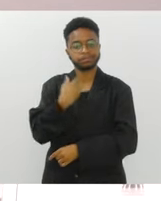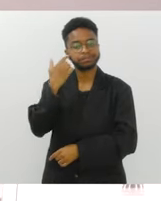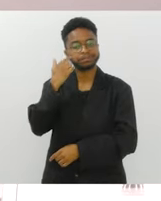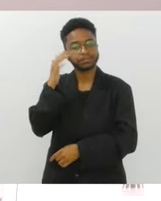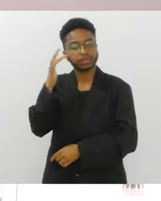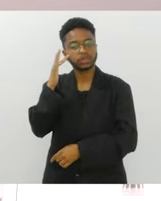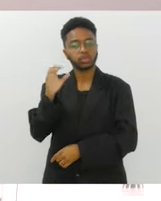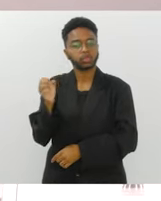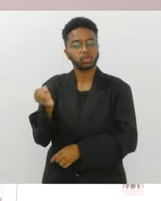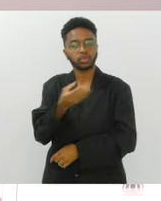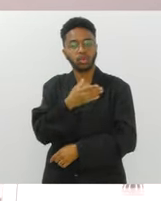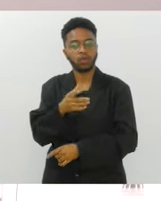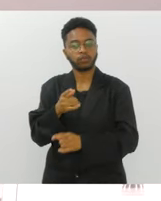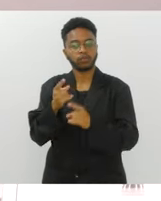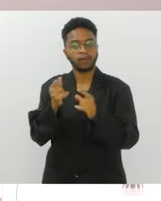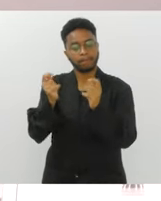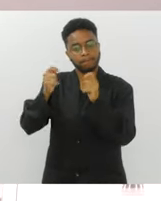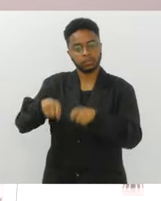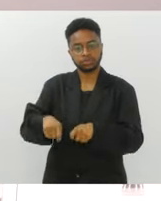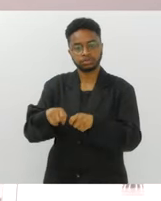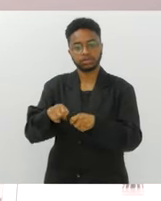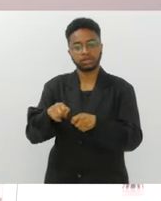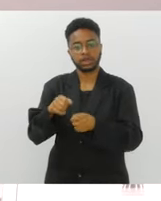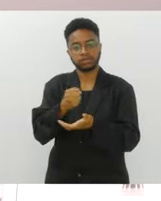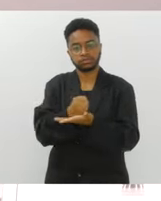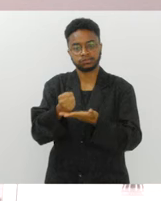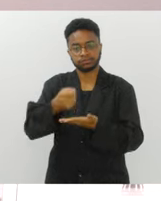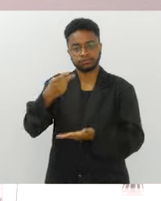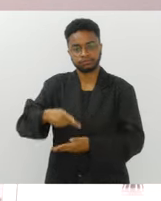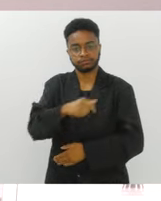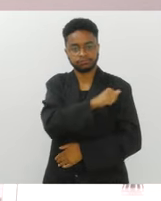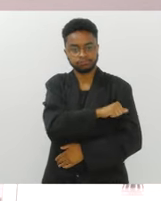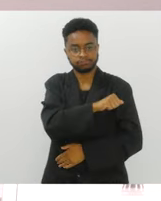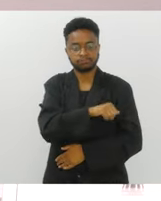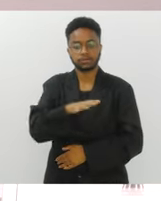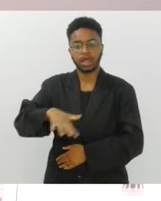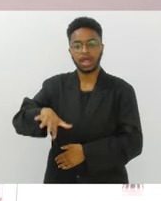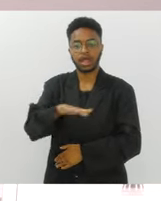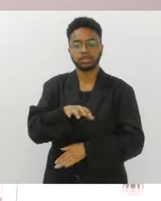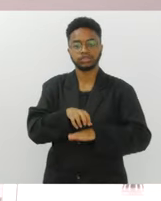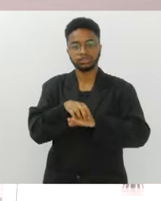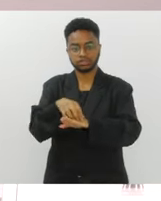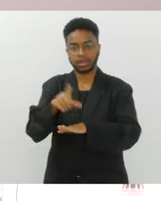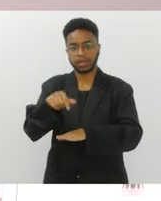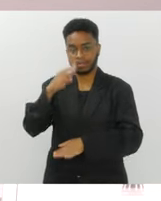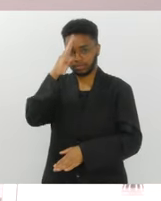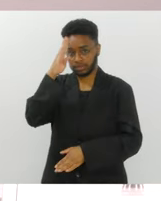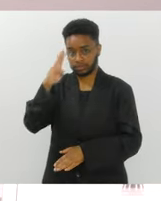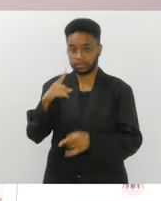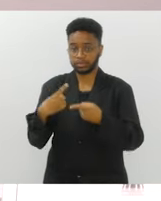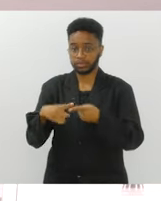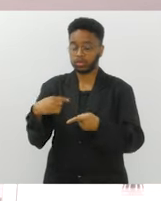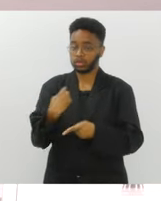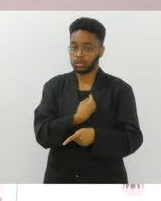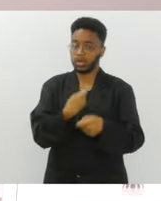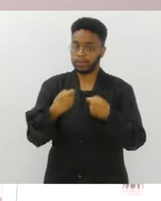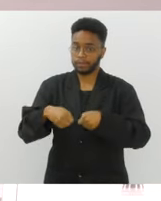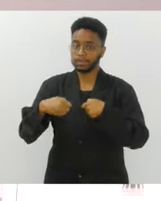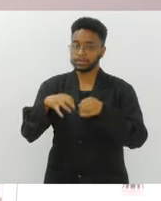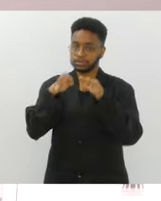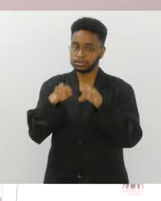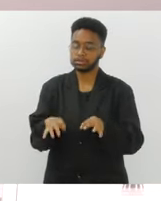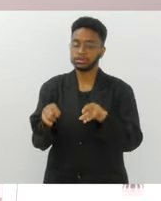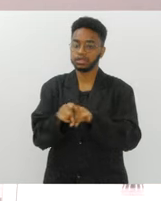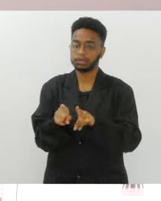novas possibilidades de concessões no Estado do Rio de Janeiro, no setor de transporte, o que é fundamental. A gente precisa, sim. Eu sei que vi